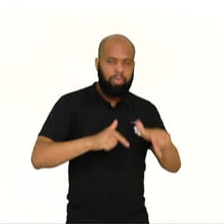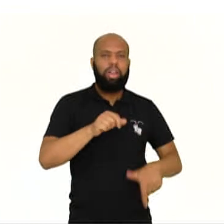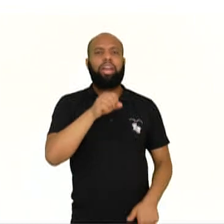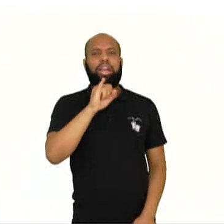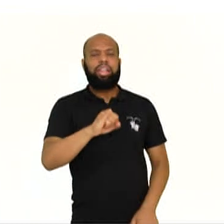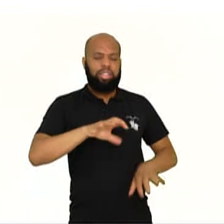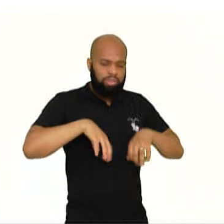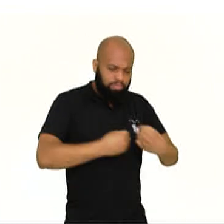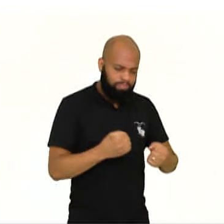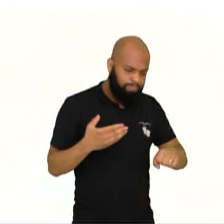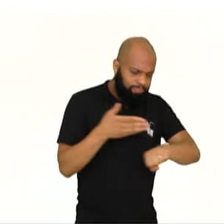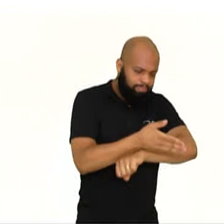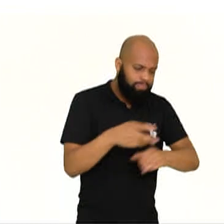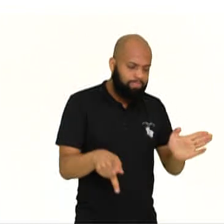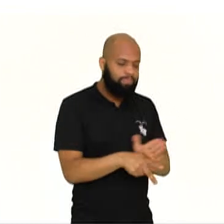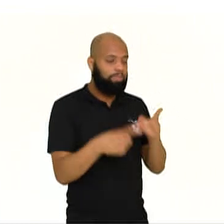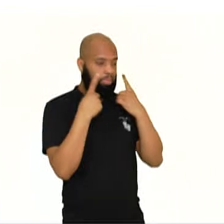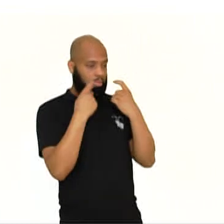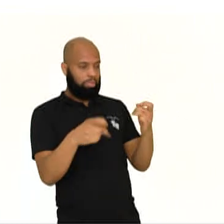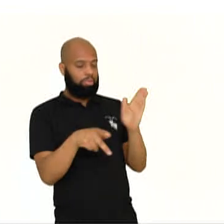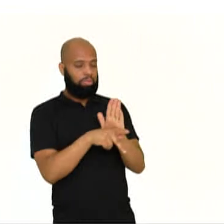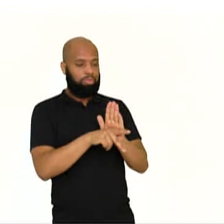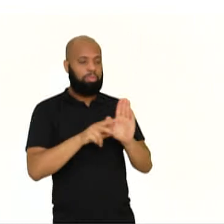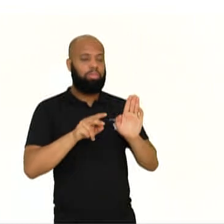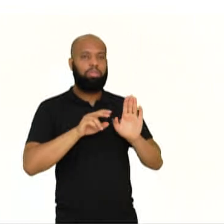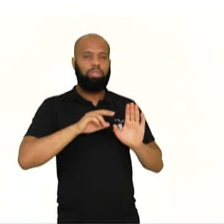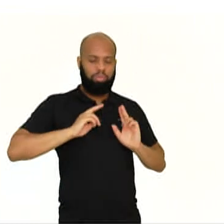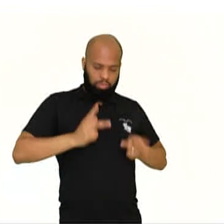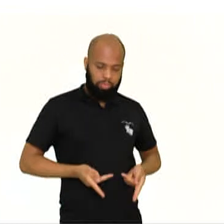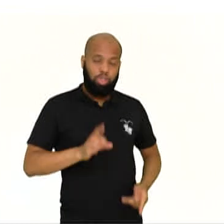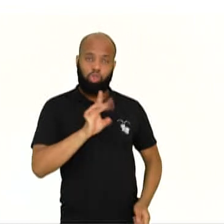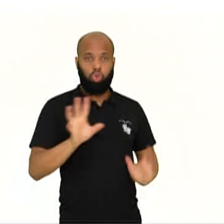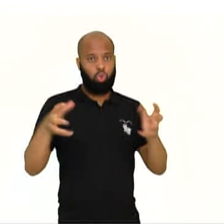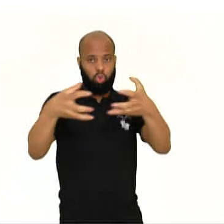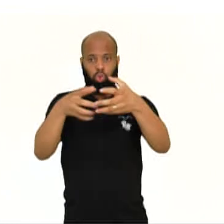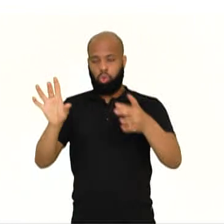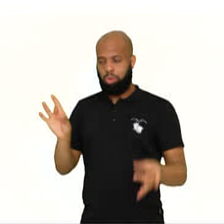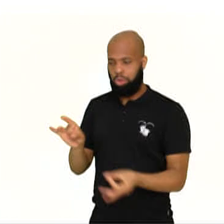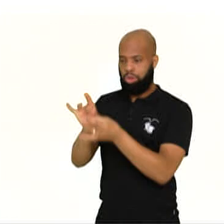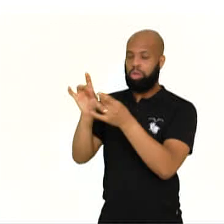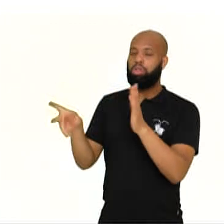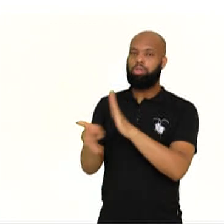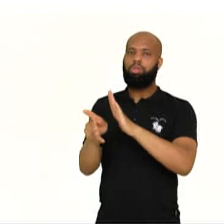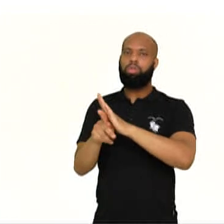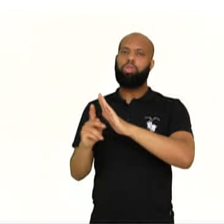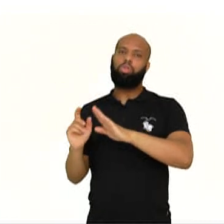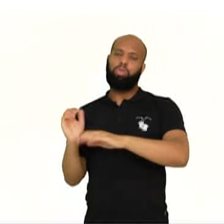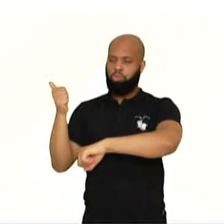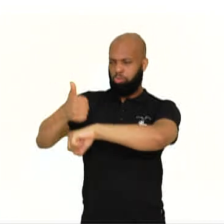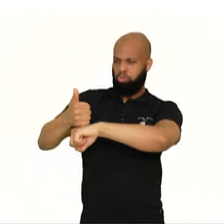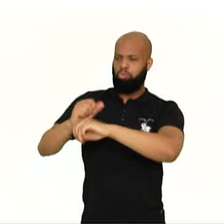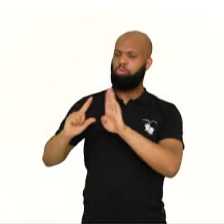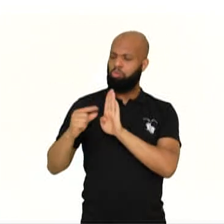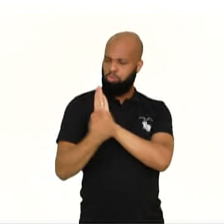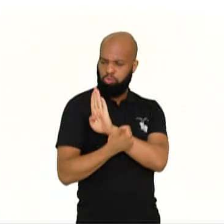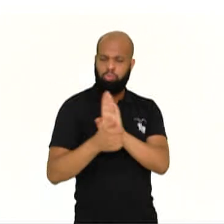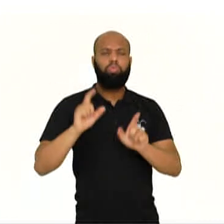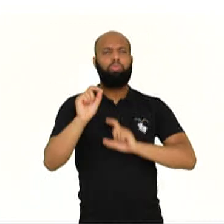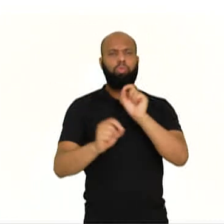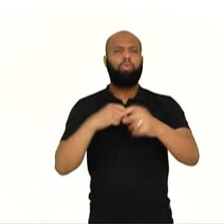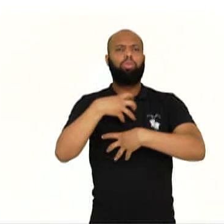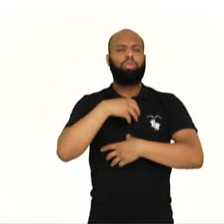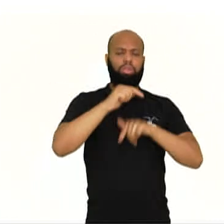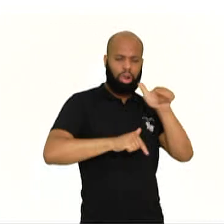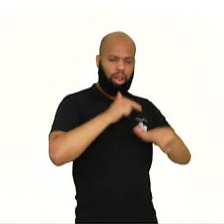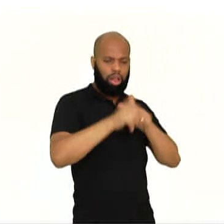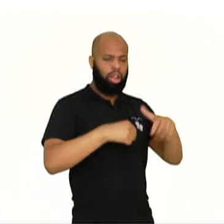não dedicado ao interesse da humanidade, sim de um grupo específico, os empresários, os burgueses, torna-se